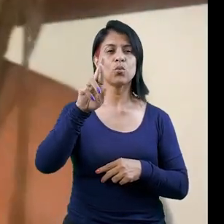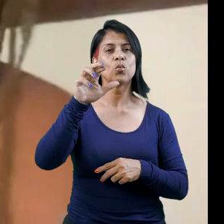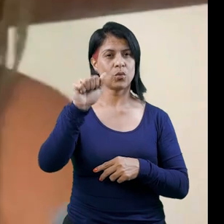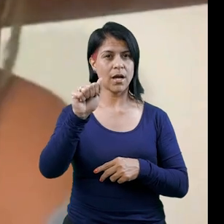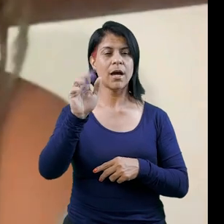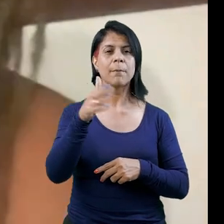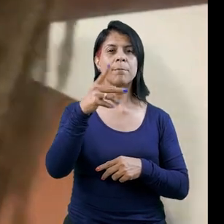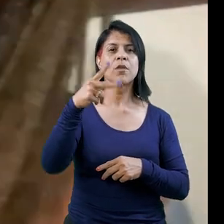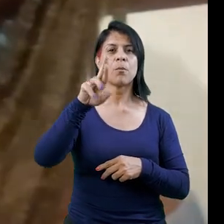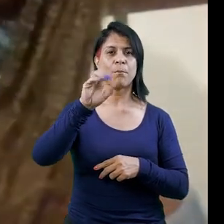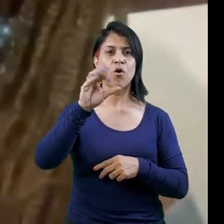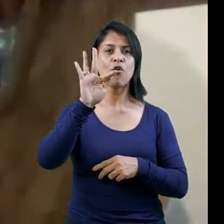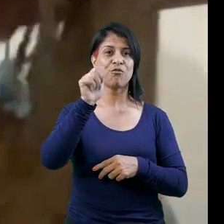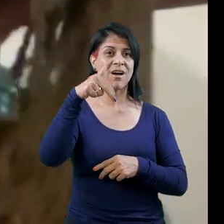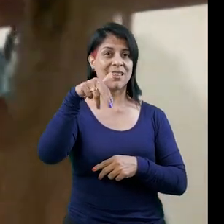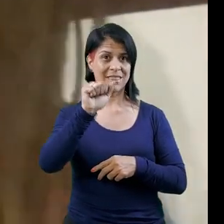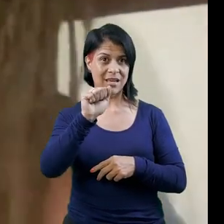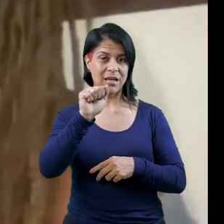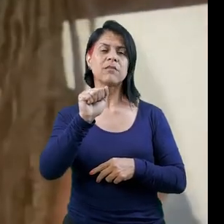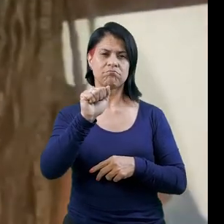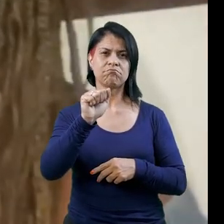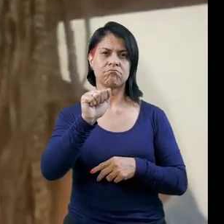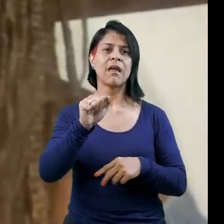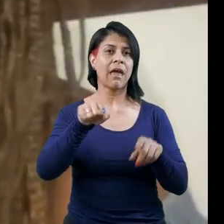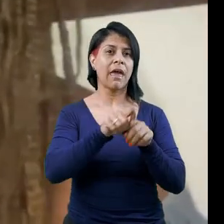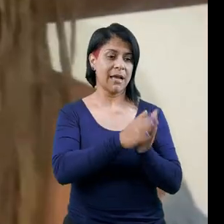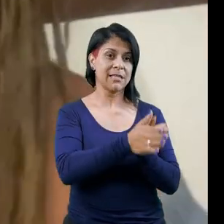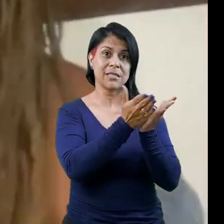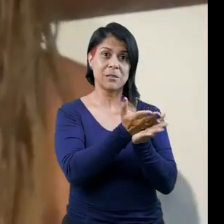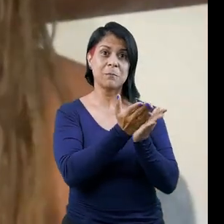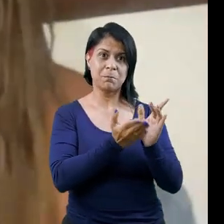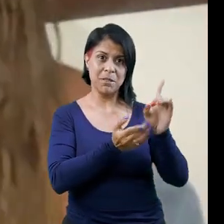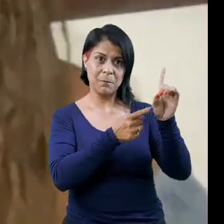pelas escrituras sagradas.